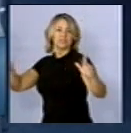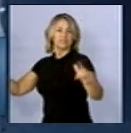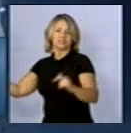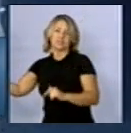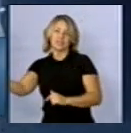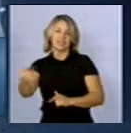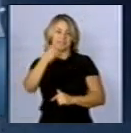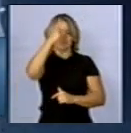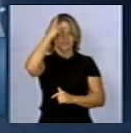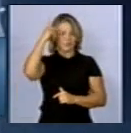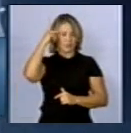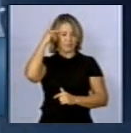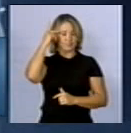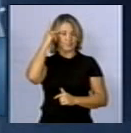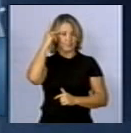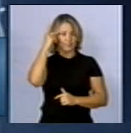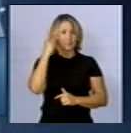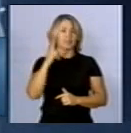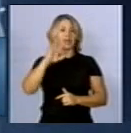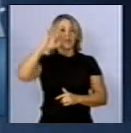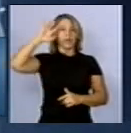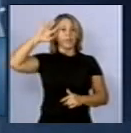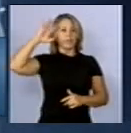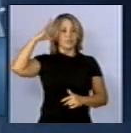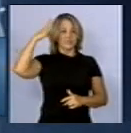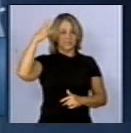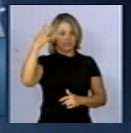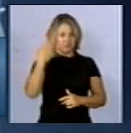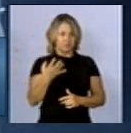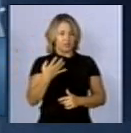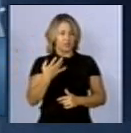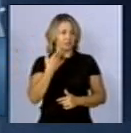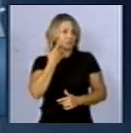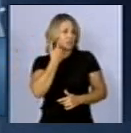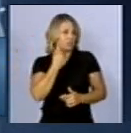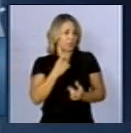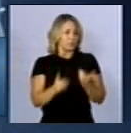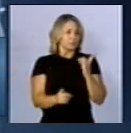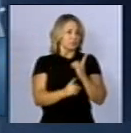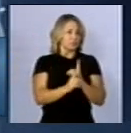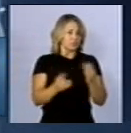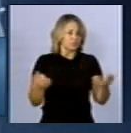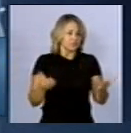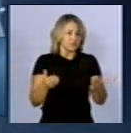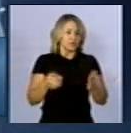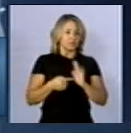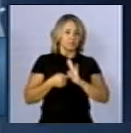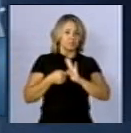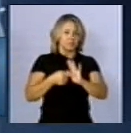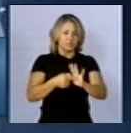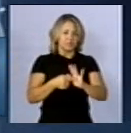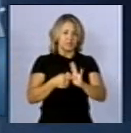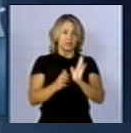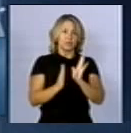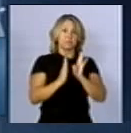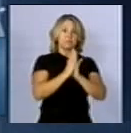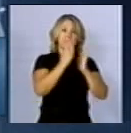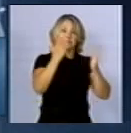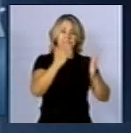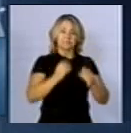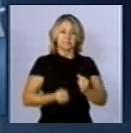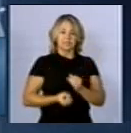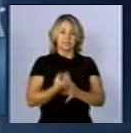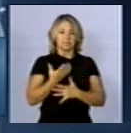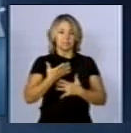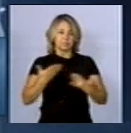de cada organismo o resultado prático obtido mostra que o impacto metabólogo significativo da